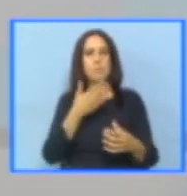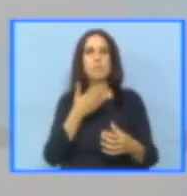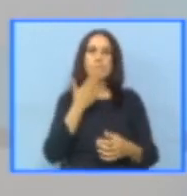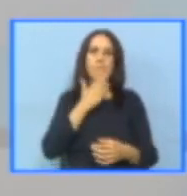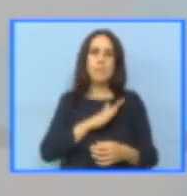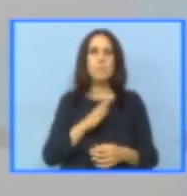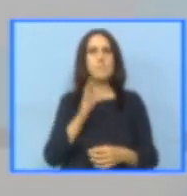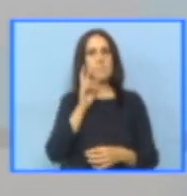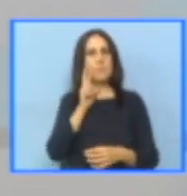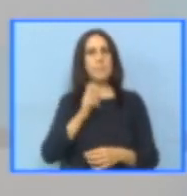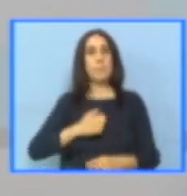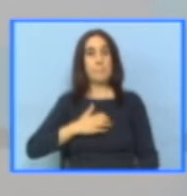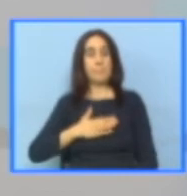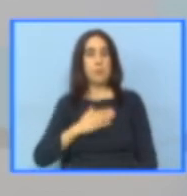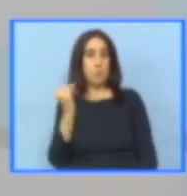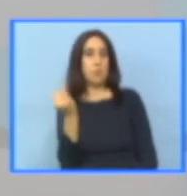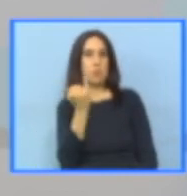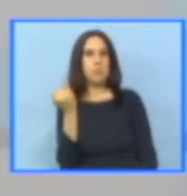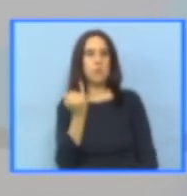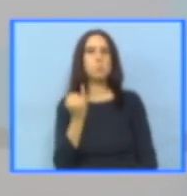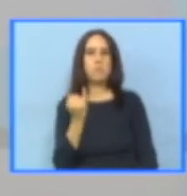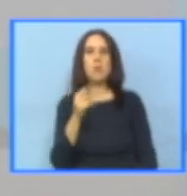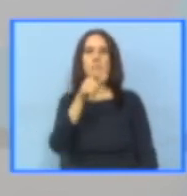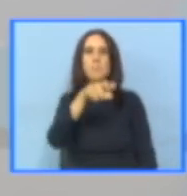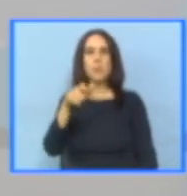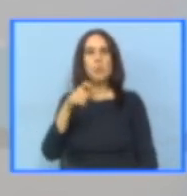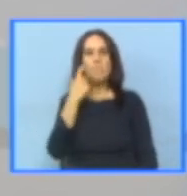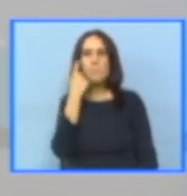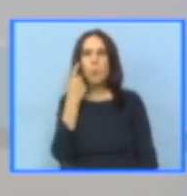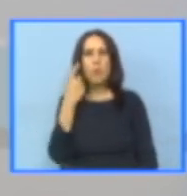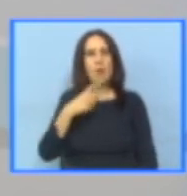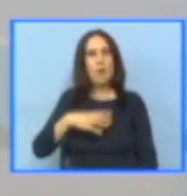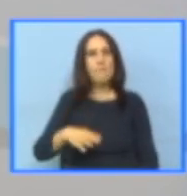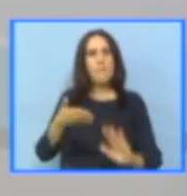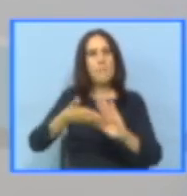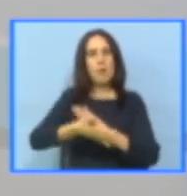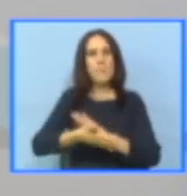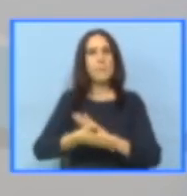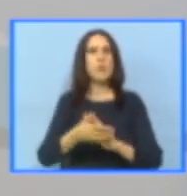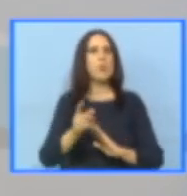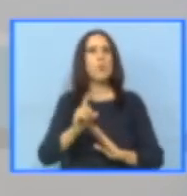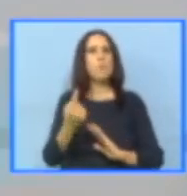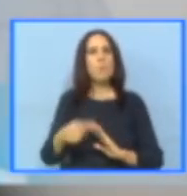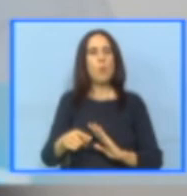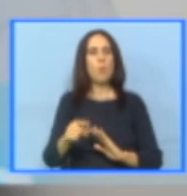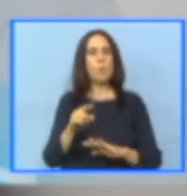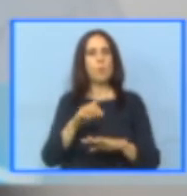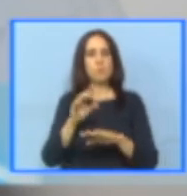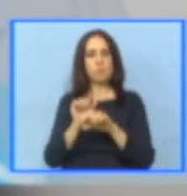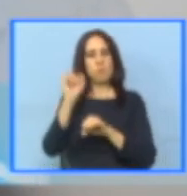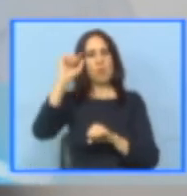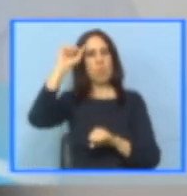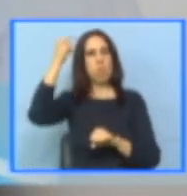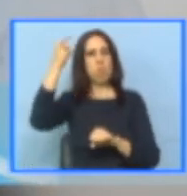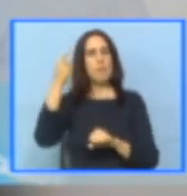a ver que as empresas, as organizações, estão a procurar pessoas com não só habilitações académicas,